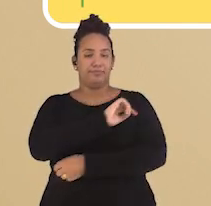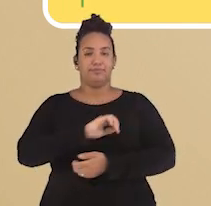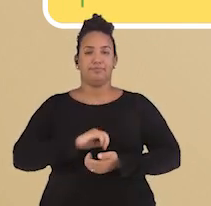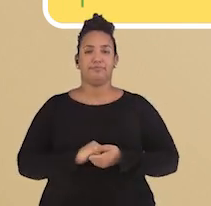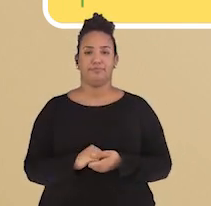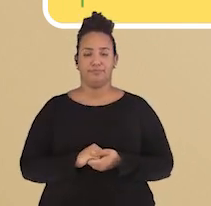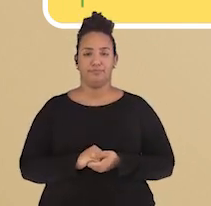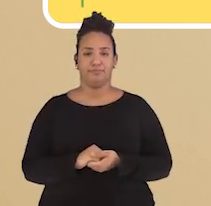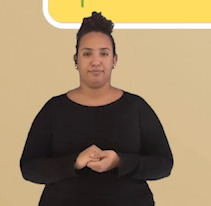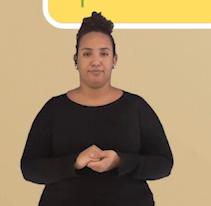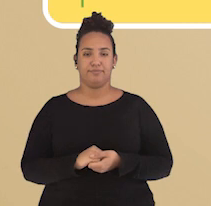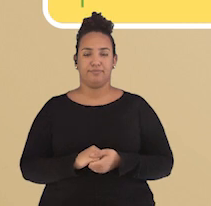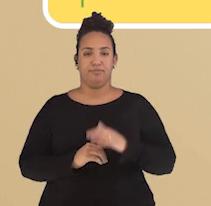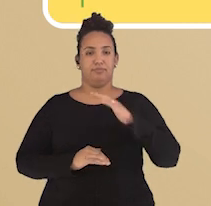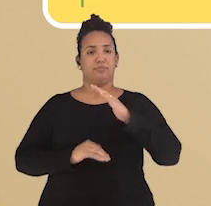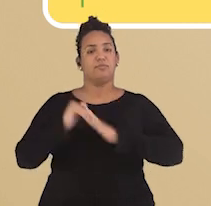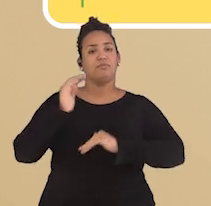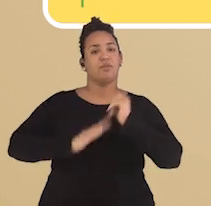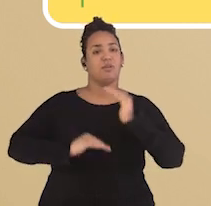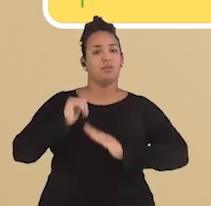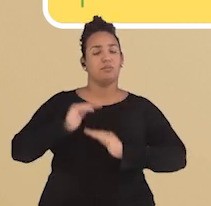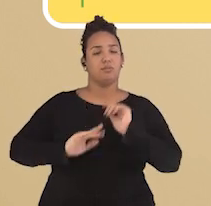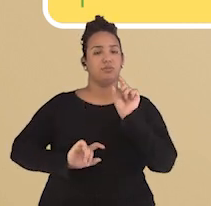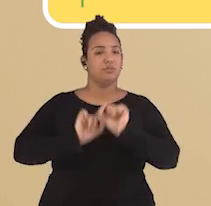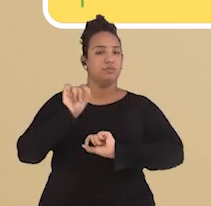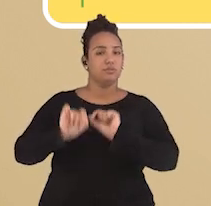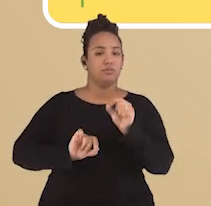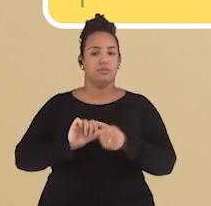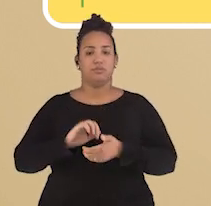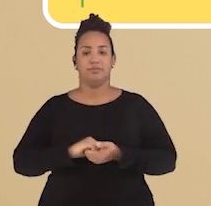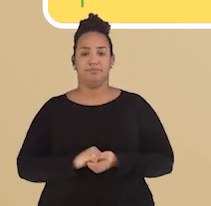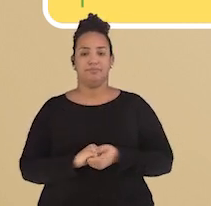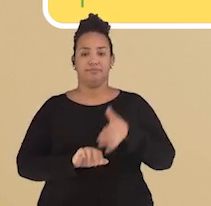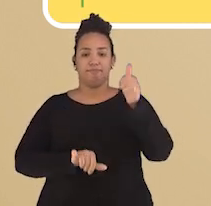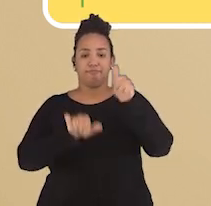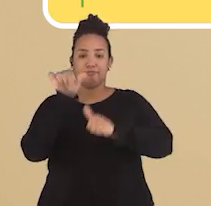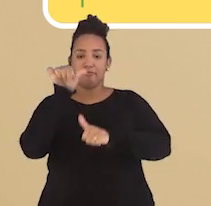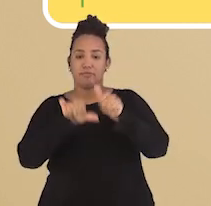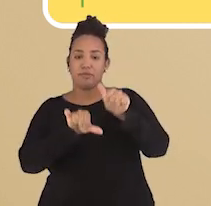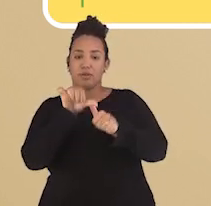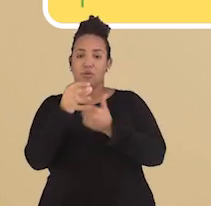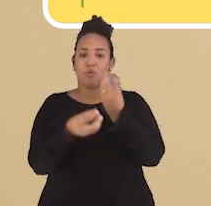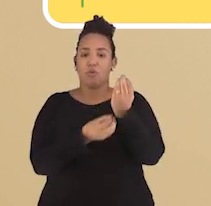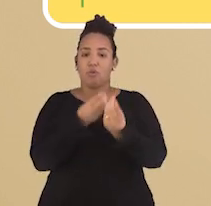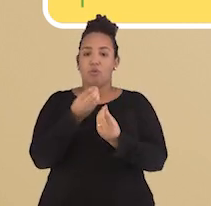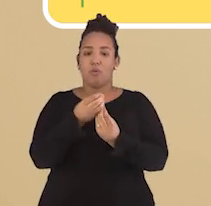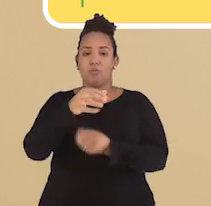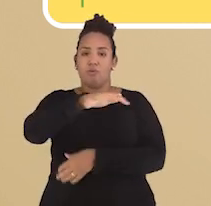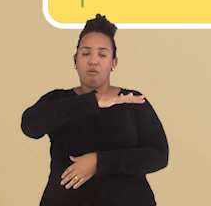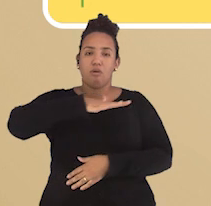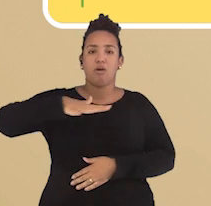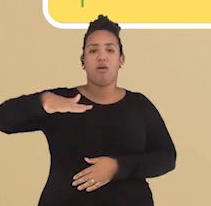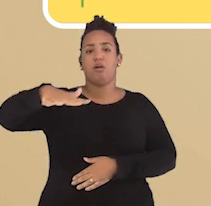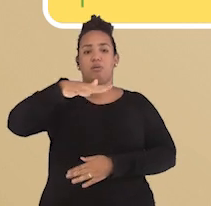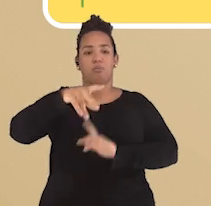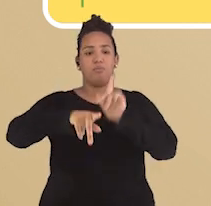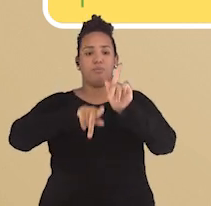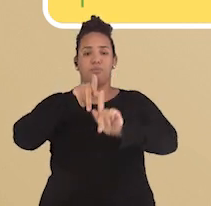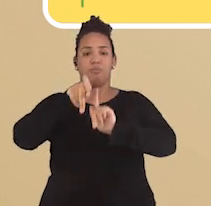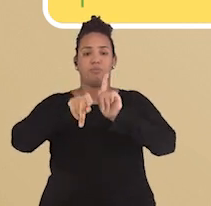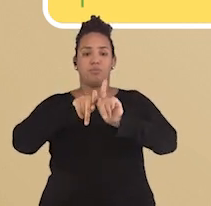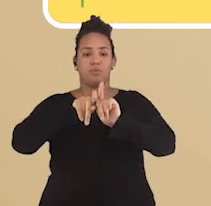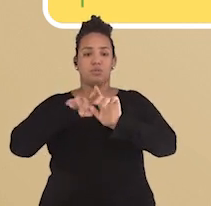finais. Trabalharemos a habilidade de analisar a distribuição territorial da